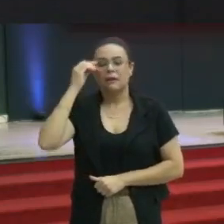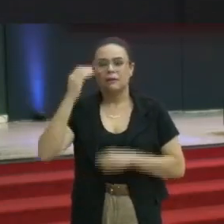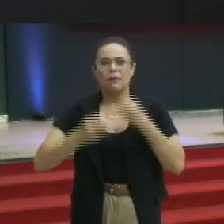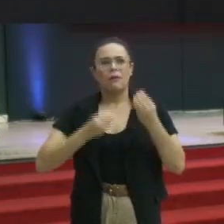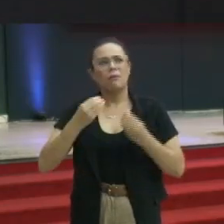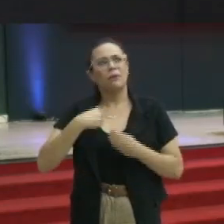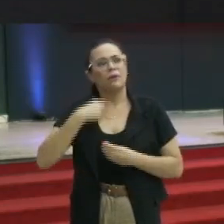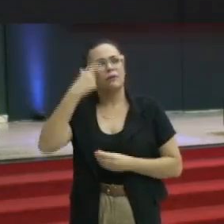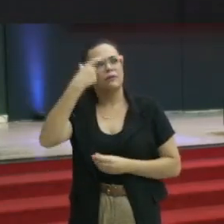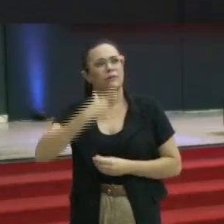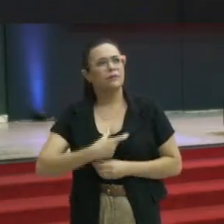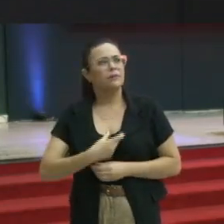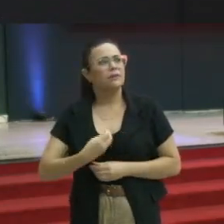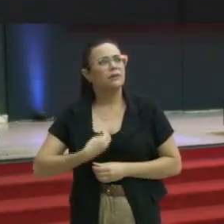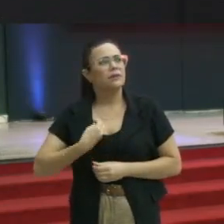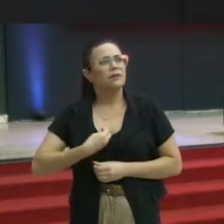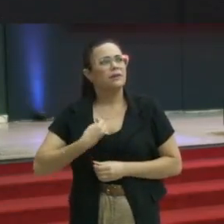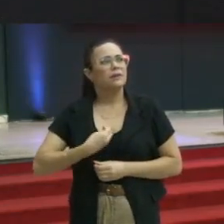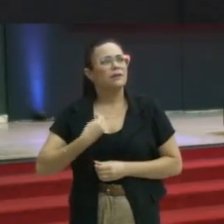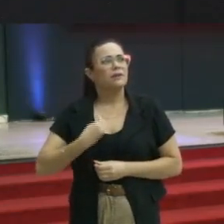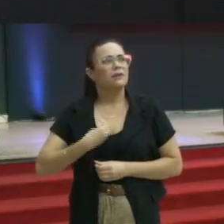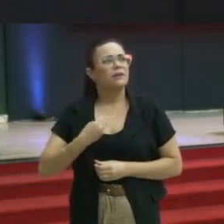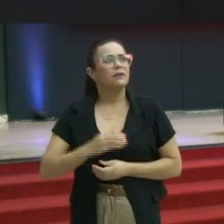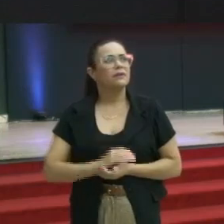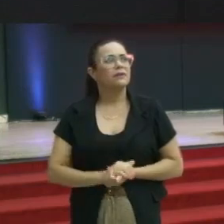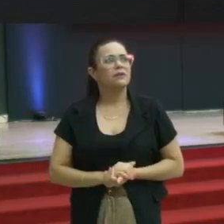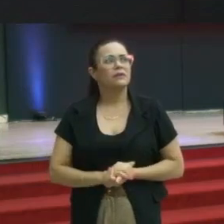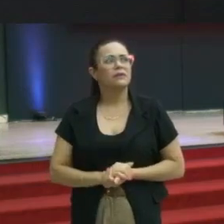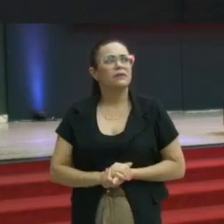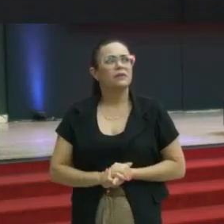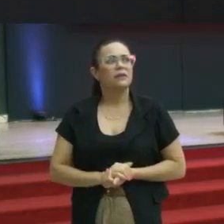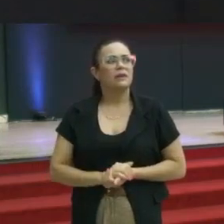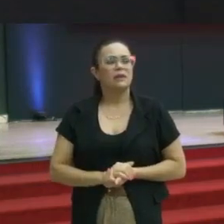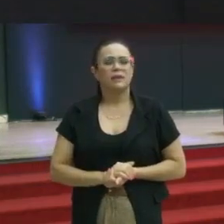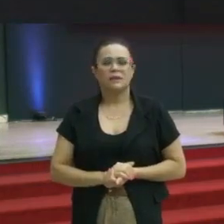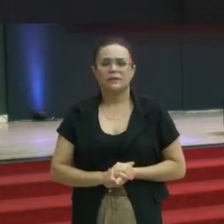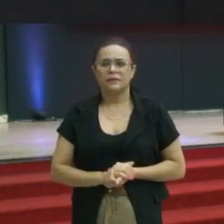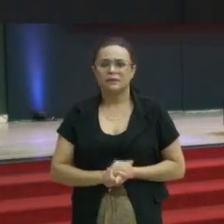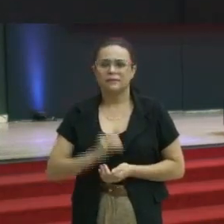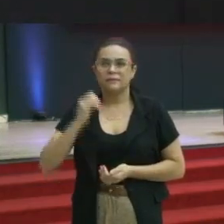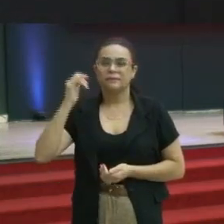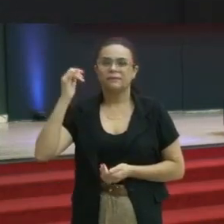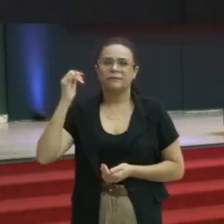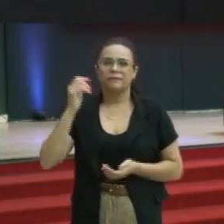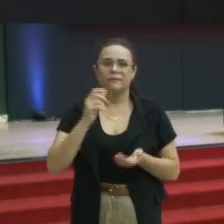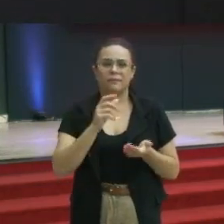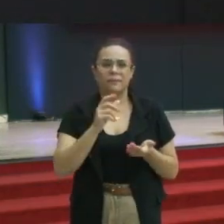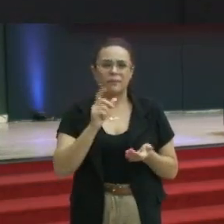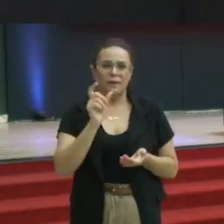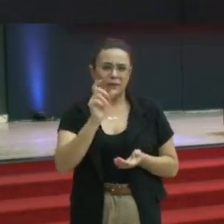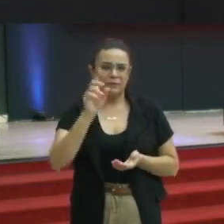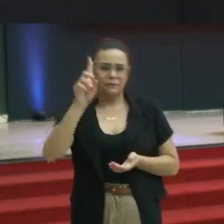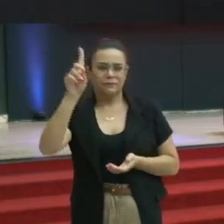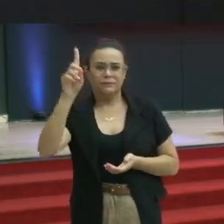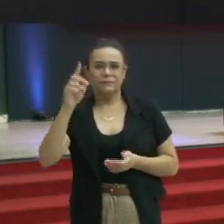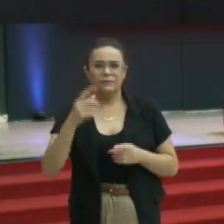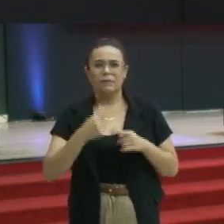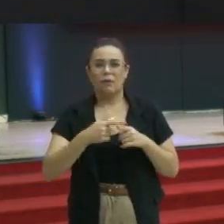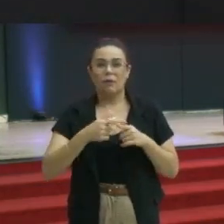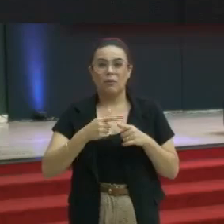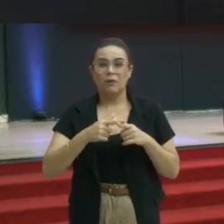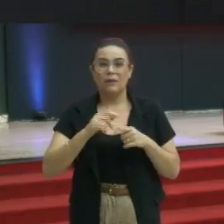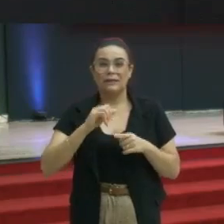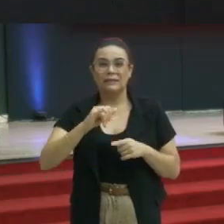Bíblia diz em 2 Coríntios capítulo 5, 17. Porque se alguém está em Cristo, é